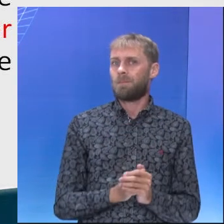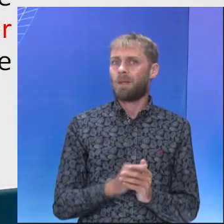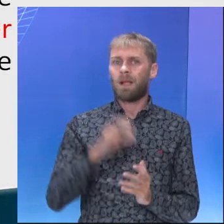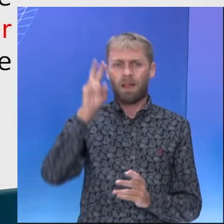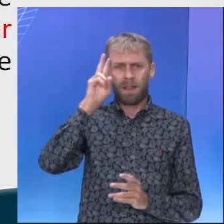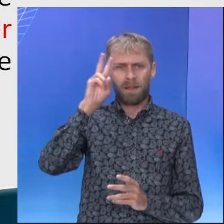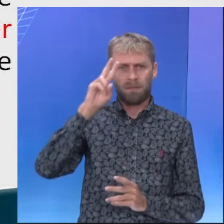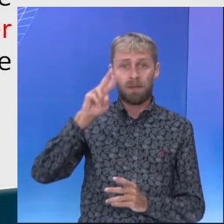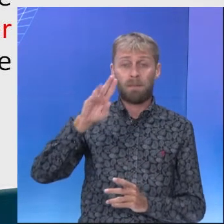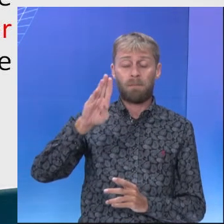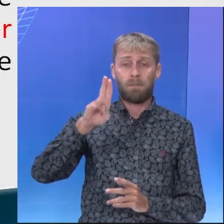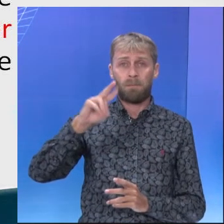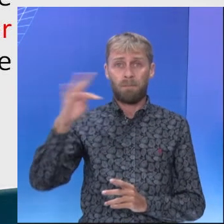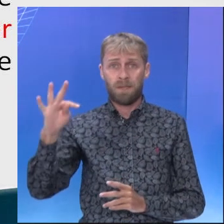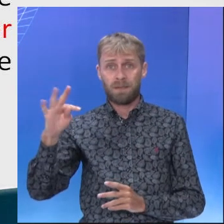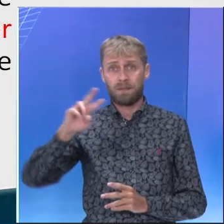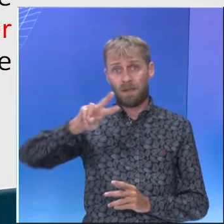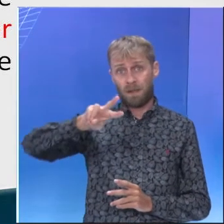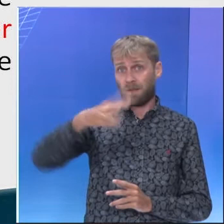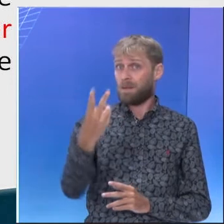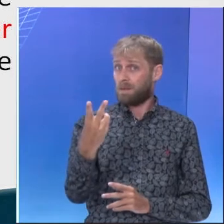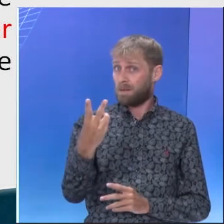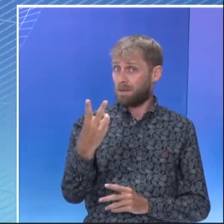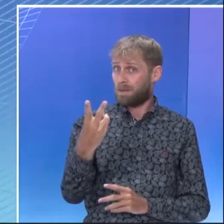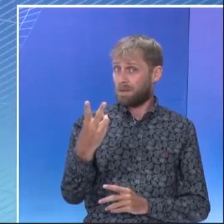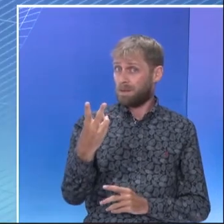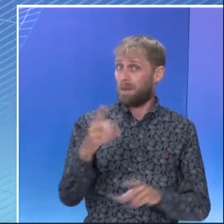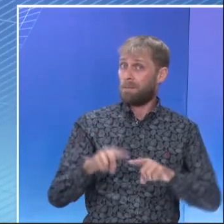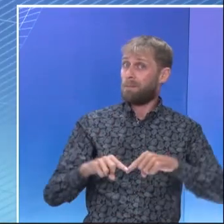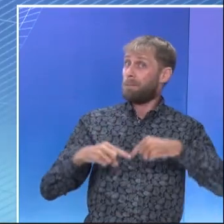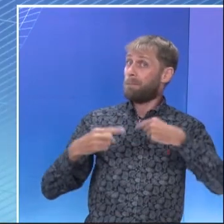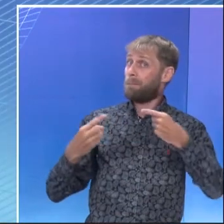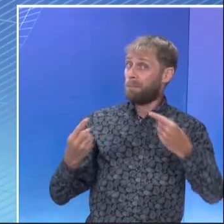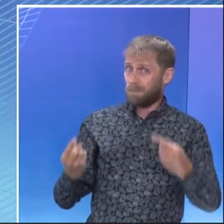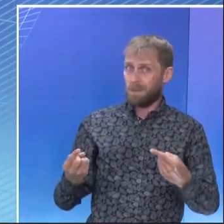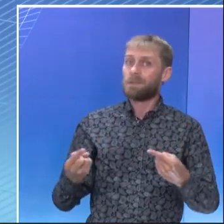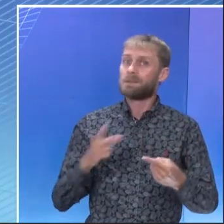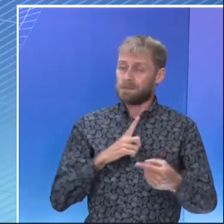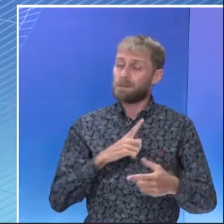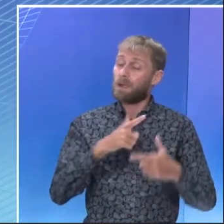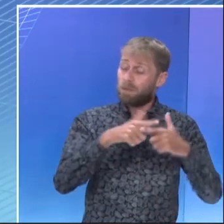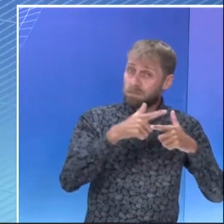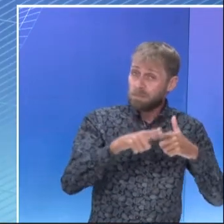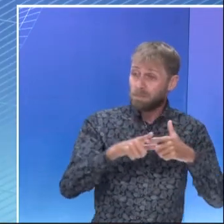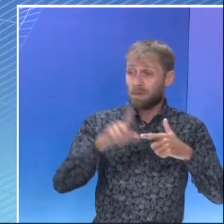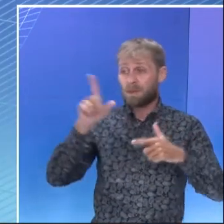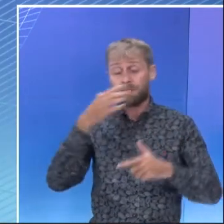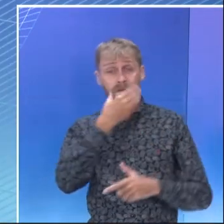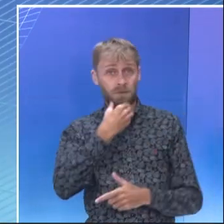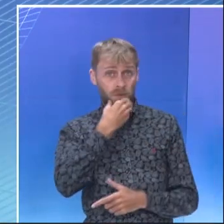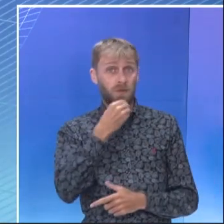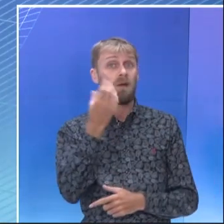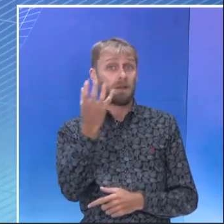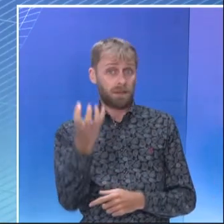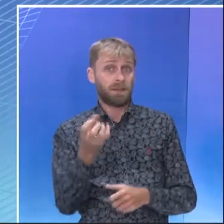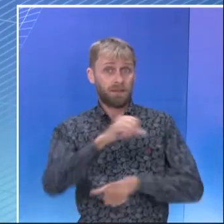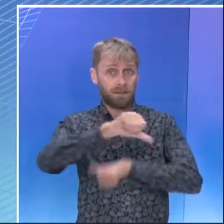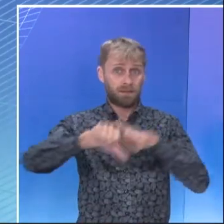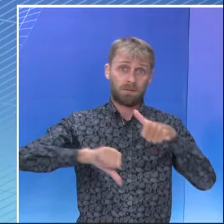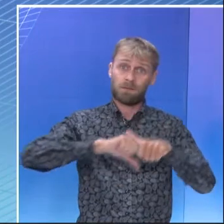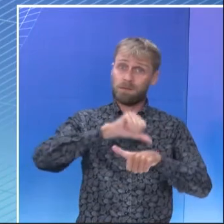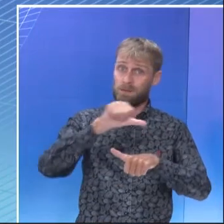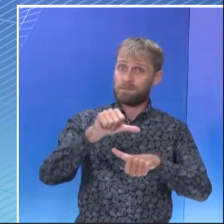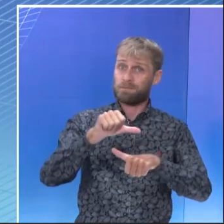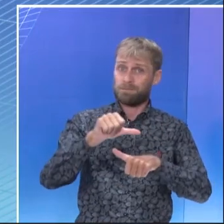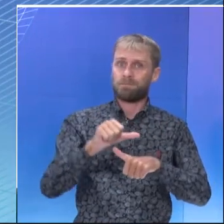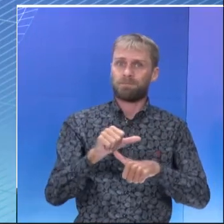de oposição? Então, ela está tentando, tem esse problema, surgiu essa pessoa que quer mudar, então,